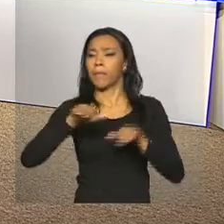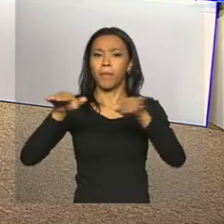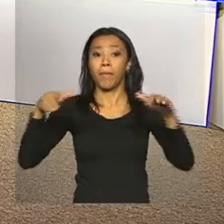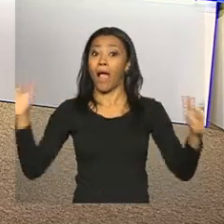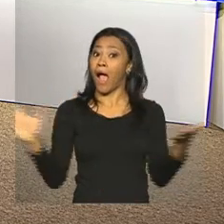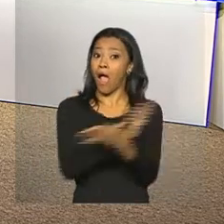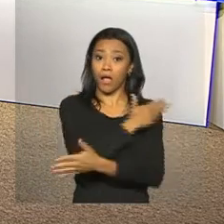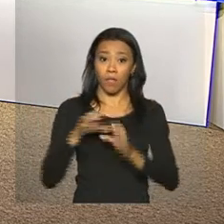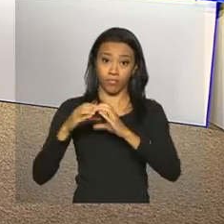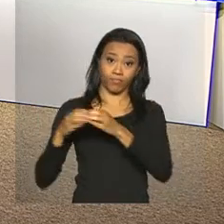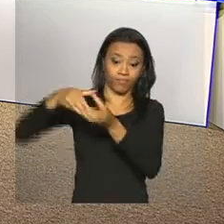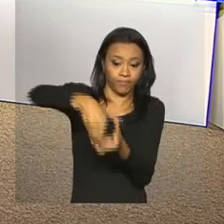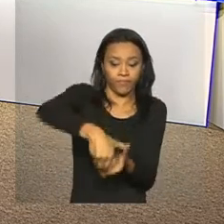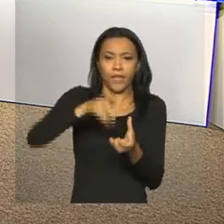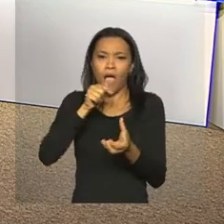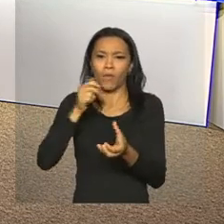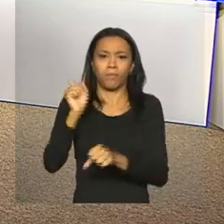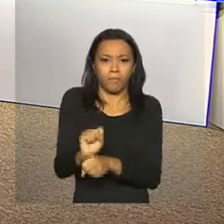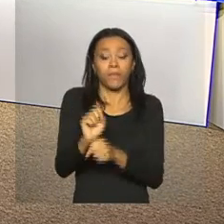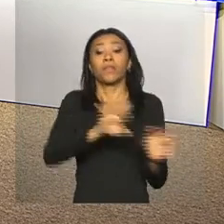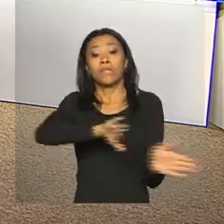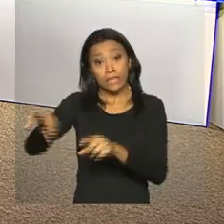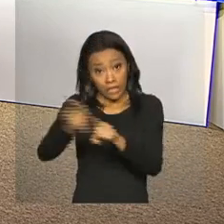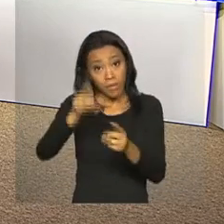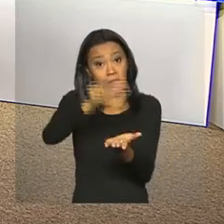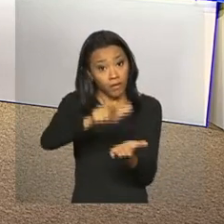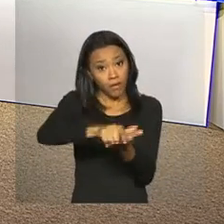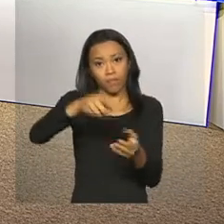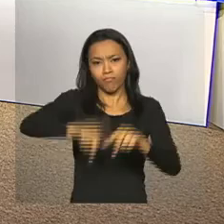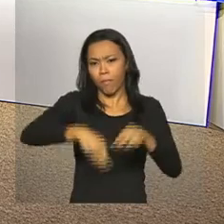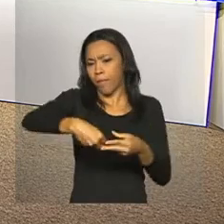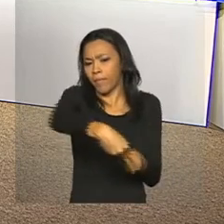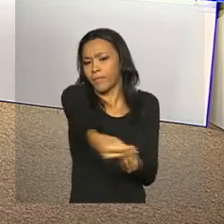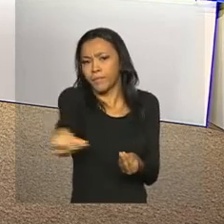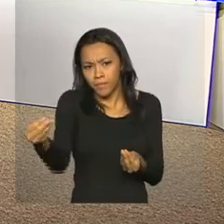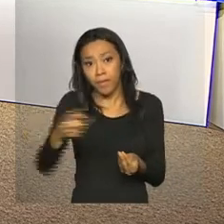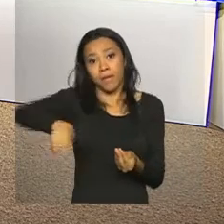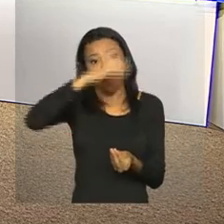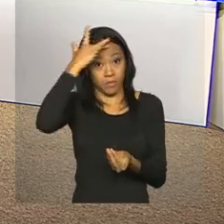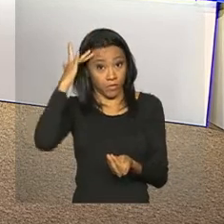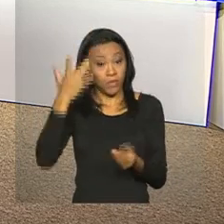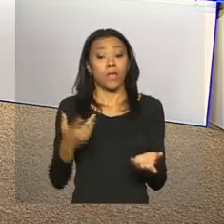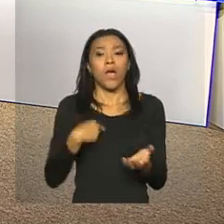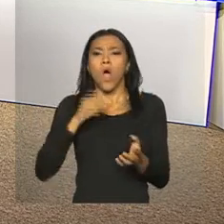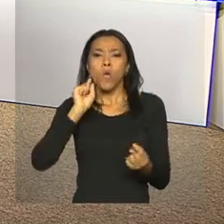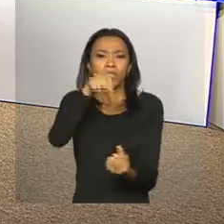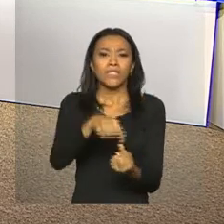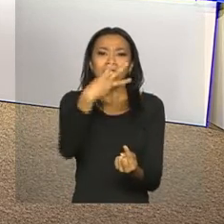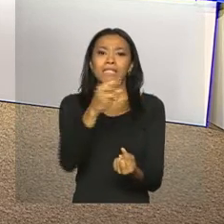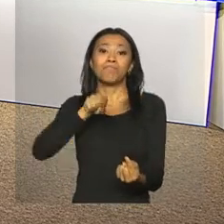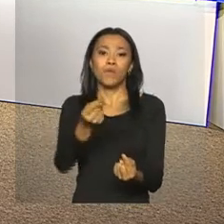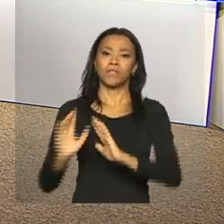os criadouros do mosquito também será distribuído material impresso com orientações para a população a meta é visitar três milhões de